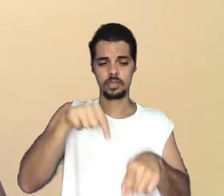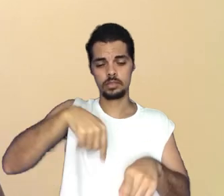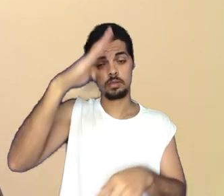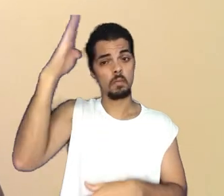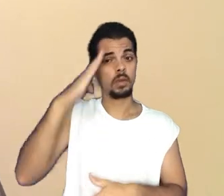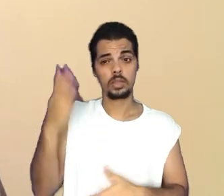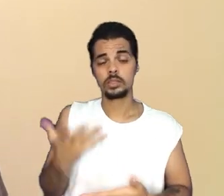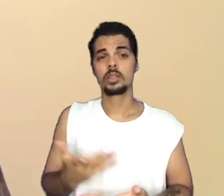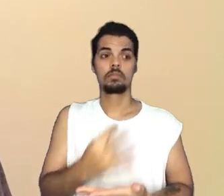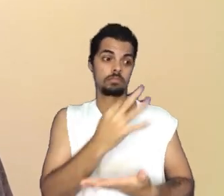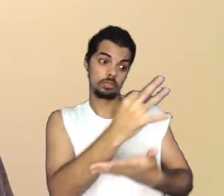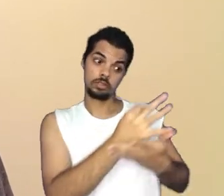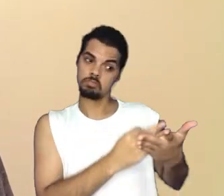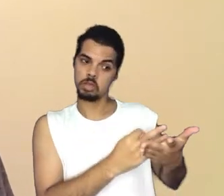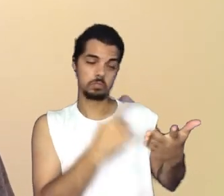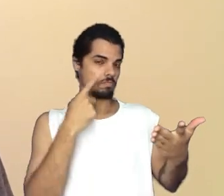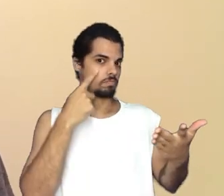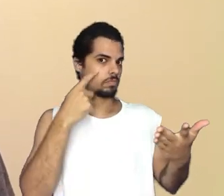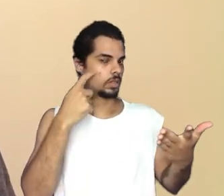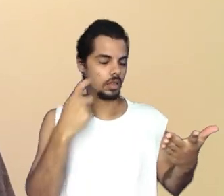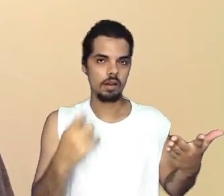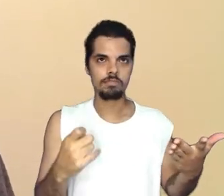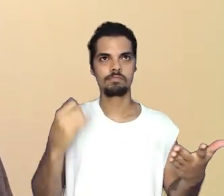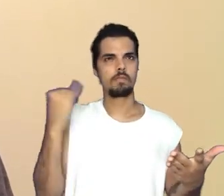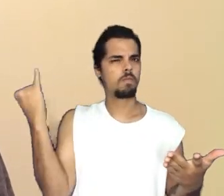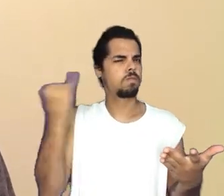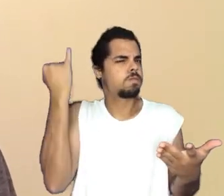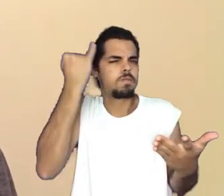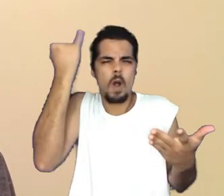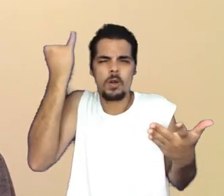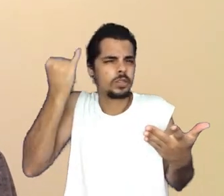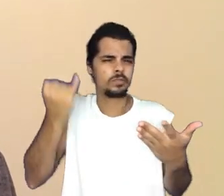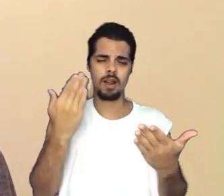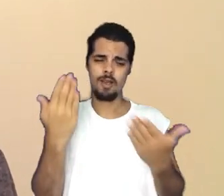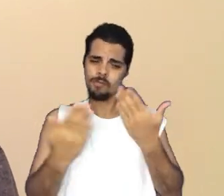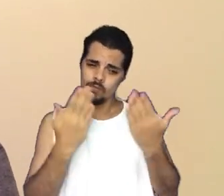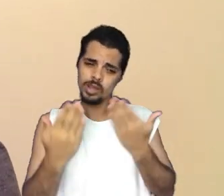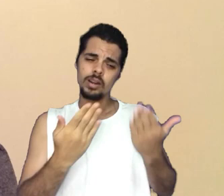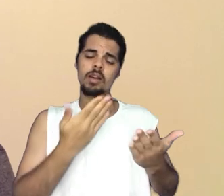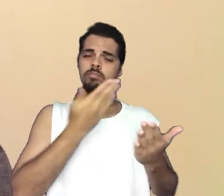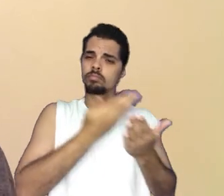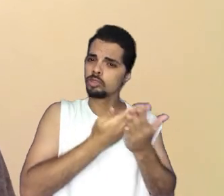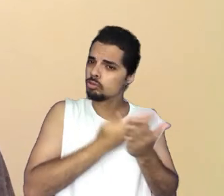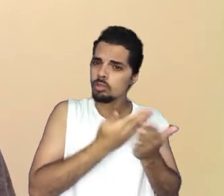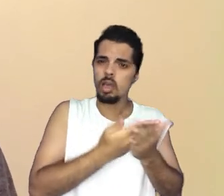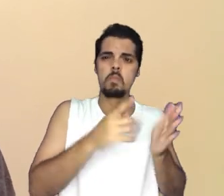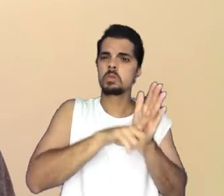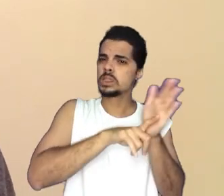interessante, é um texto que traz novas propostas, novas abordagens e interpretações.